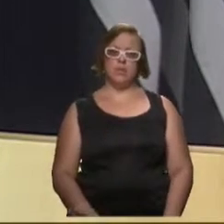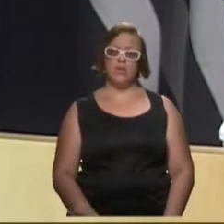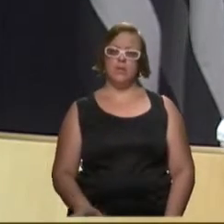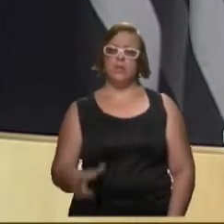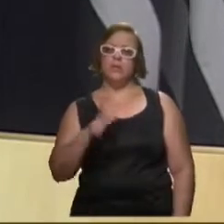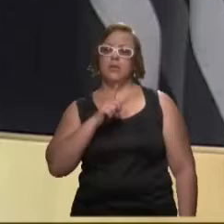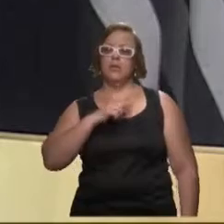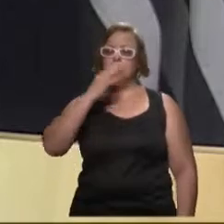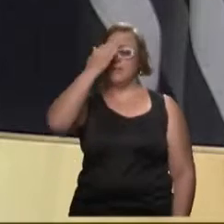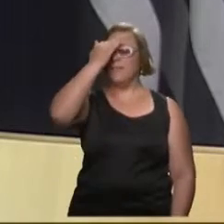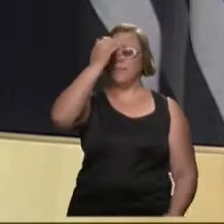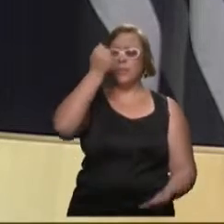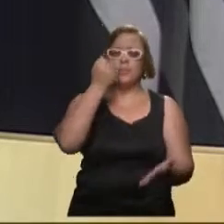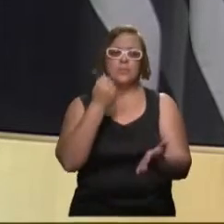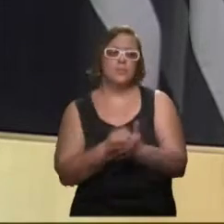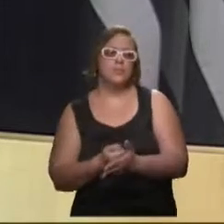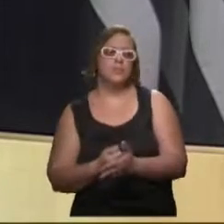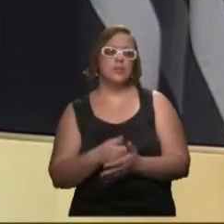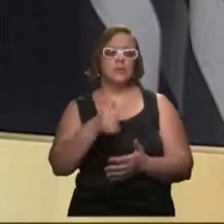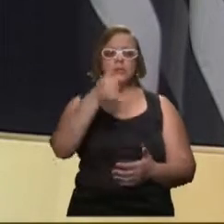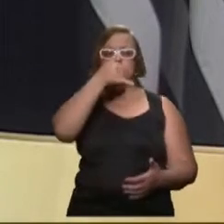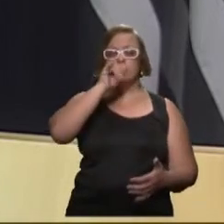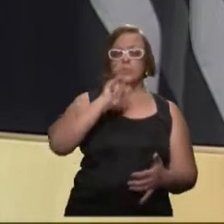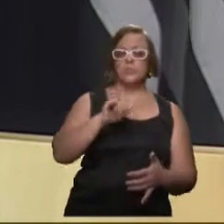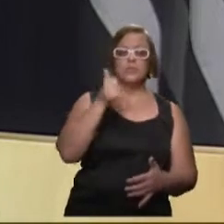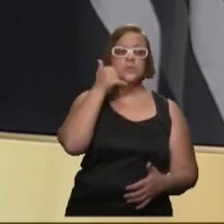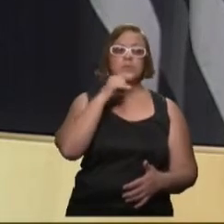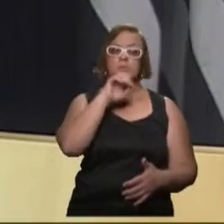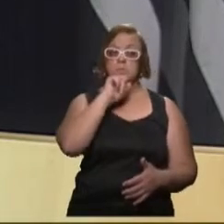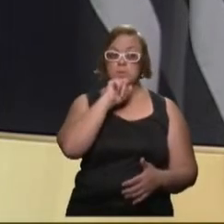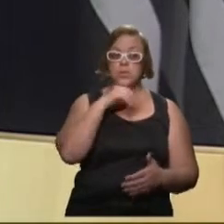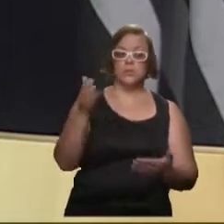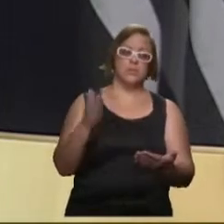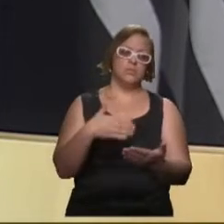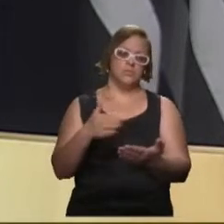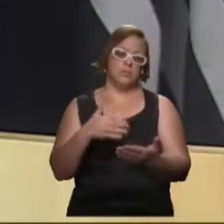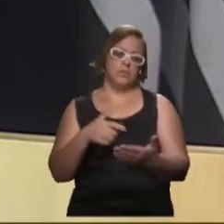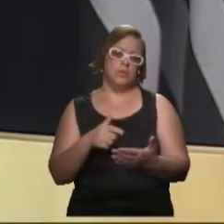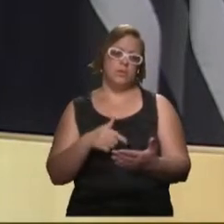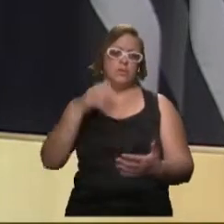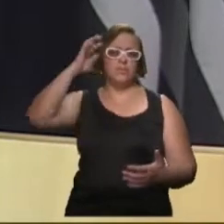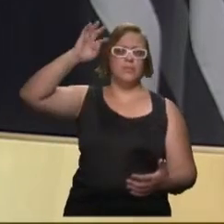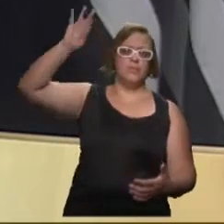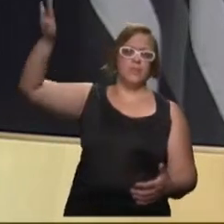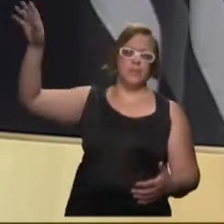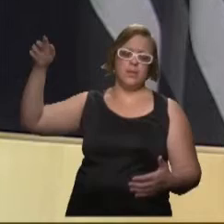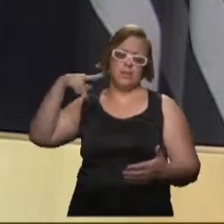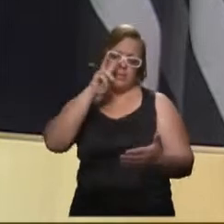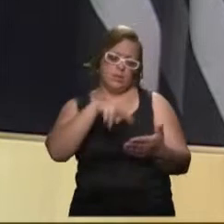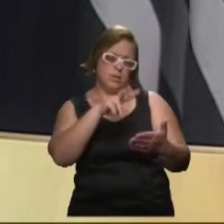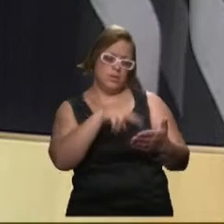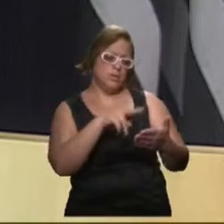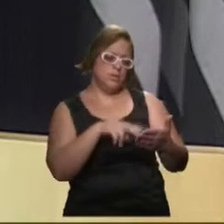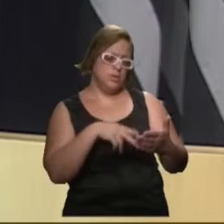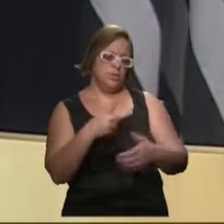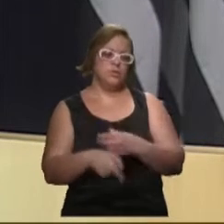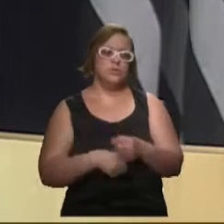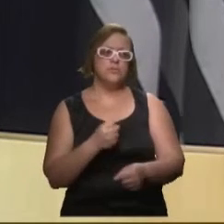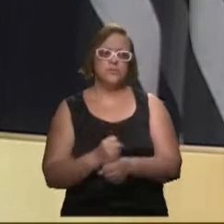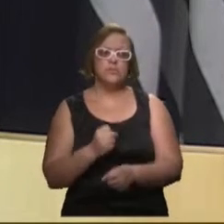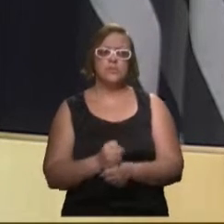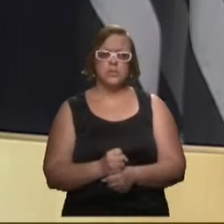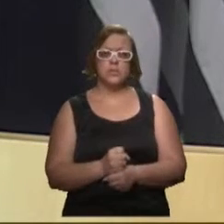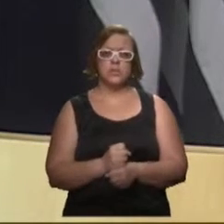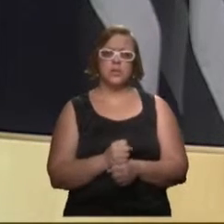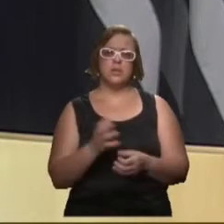dos pais, vereador Luizinho, quanto àqueles livros que nós tratamos este ano. Praticamente o ano todo falamos desses livros,